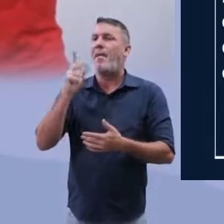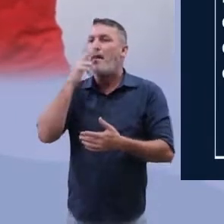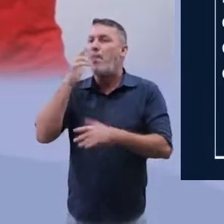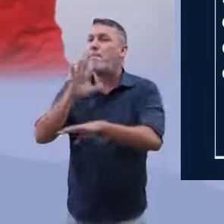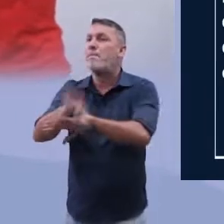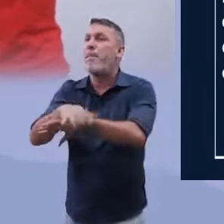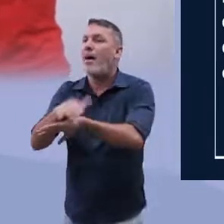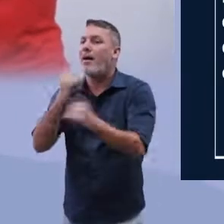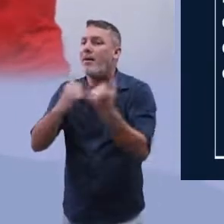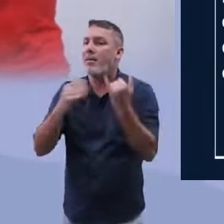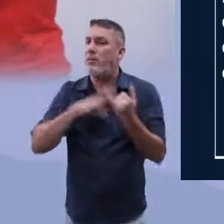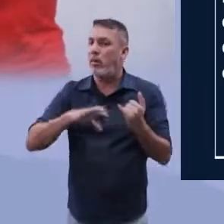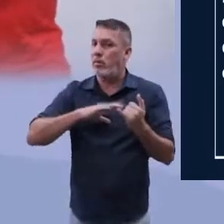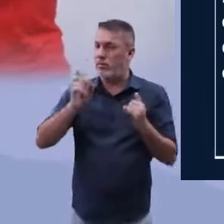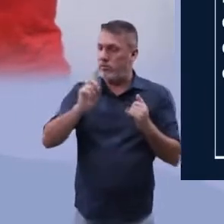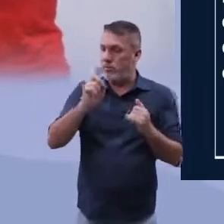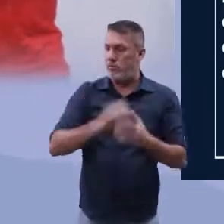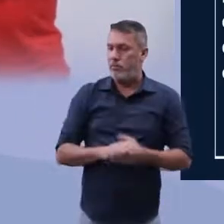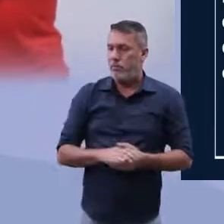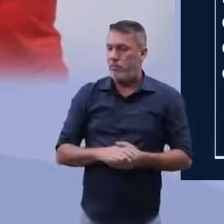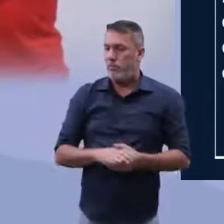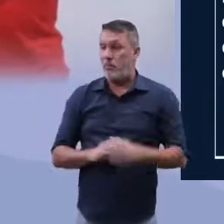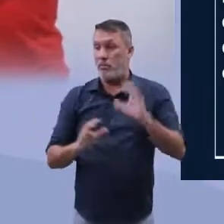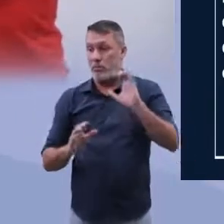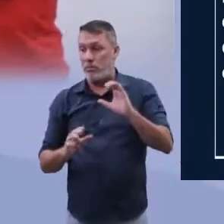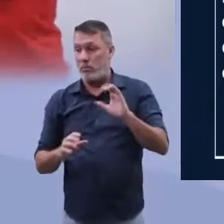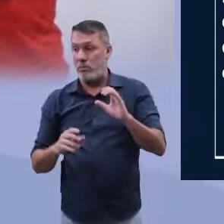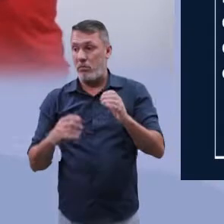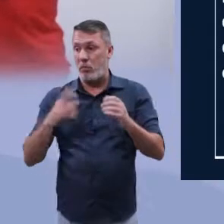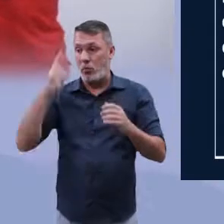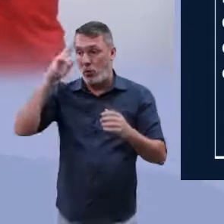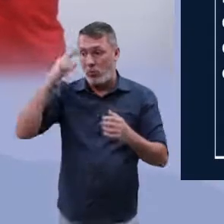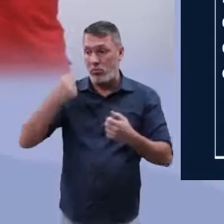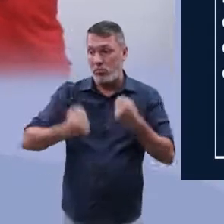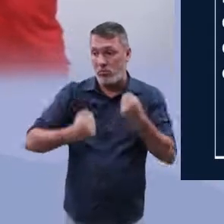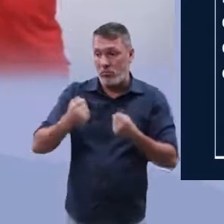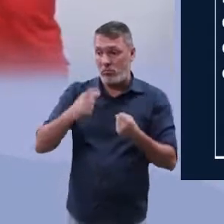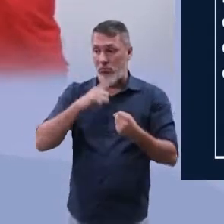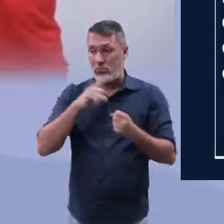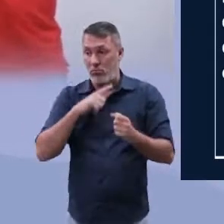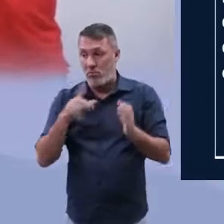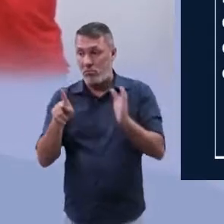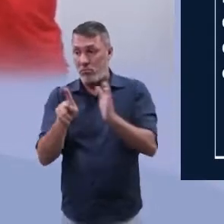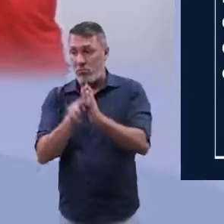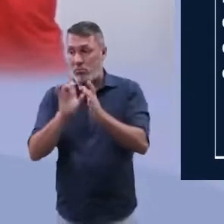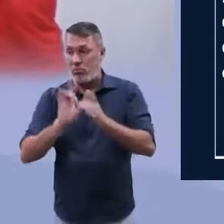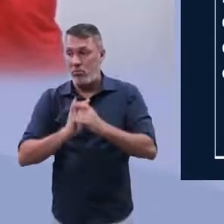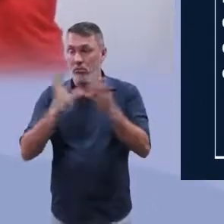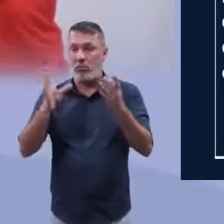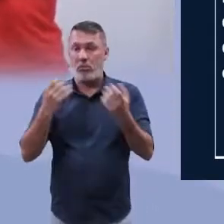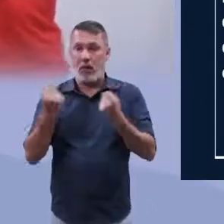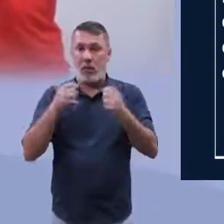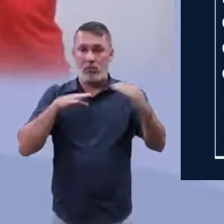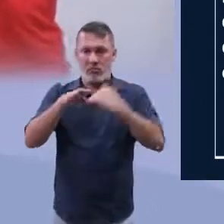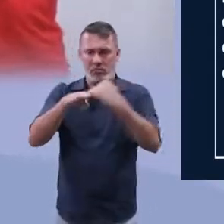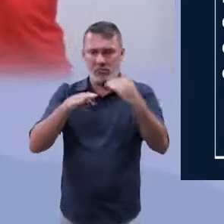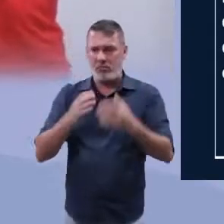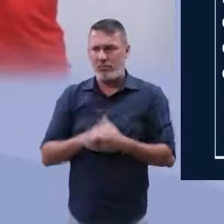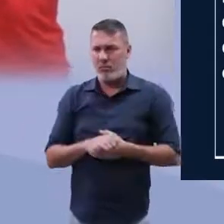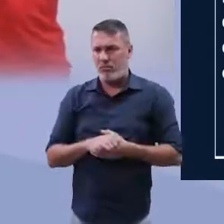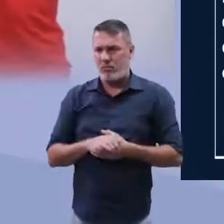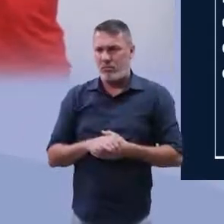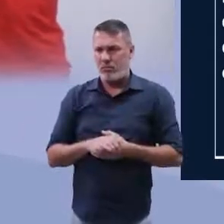aí é de estacionamento. O proprietário autoriza a validação do estacionamento? Não é isso. Vamos ver.